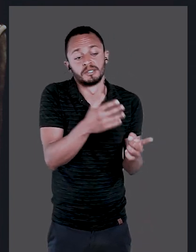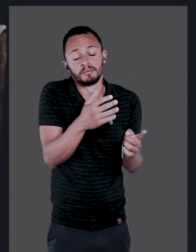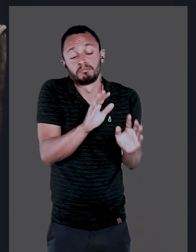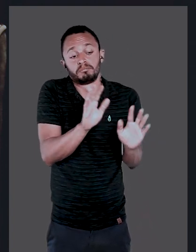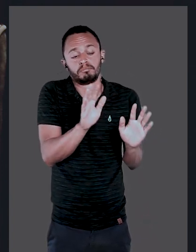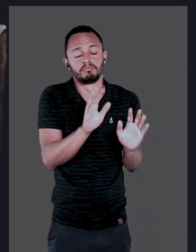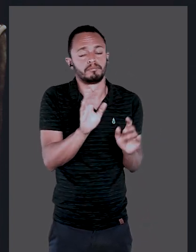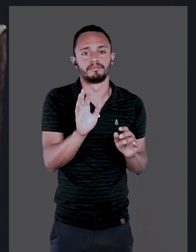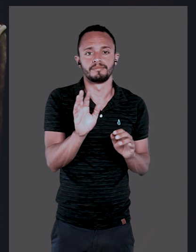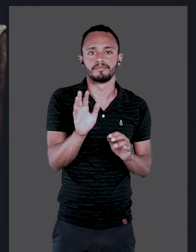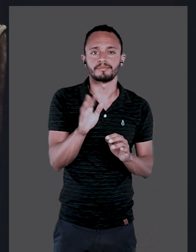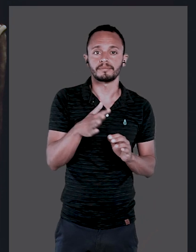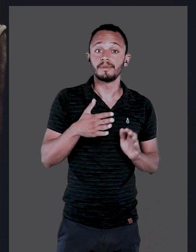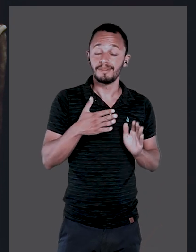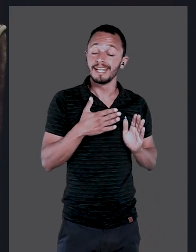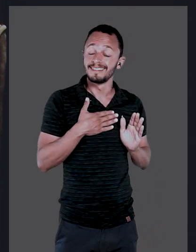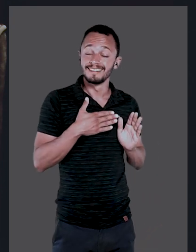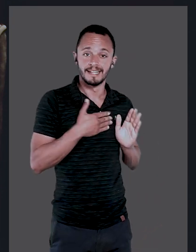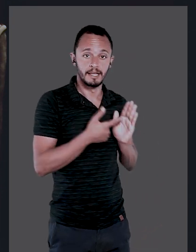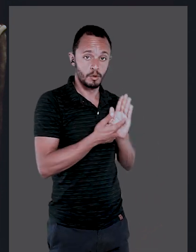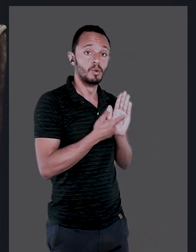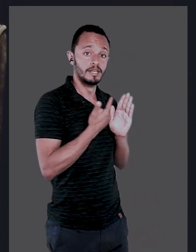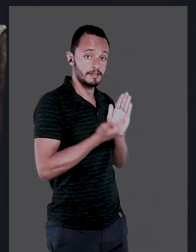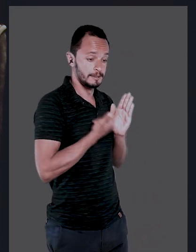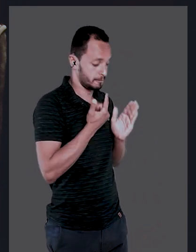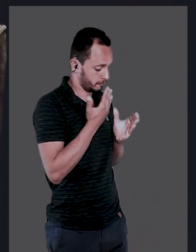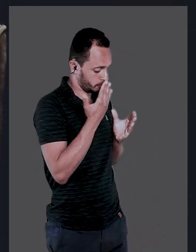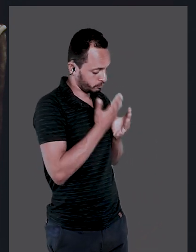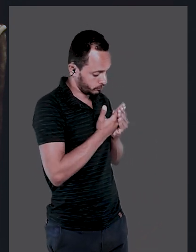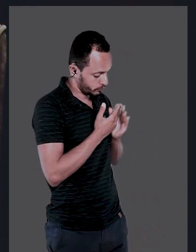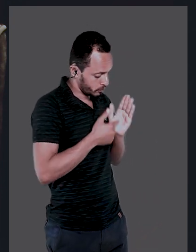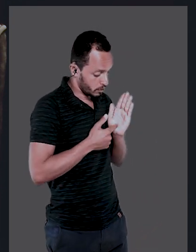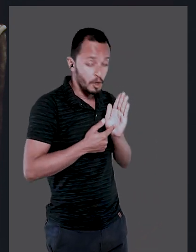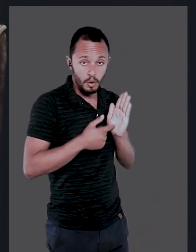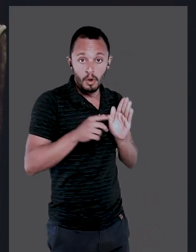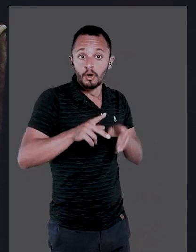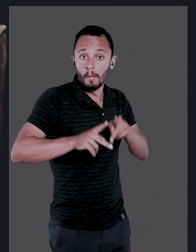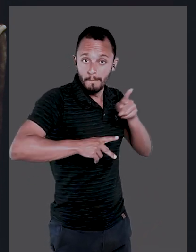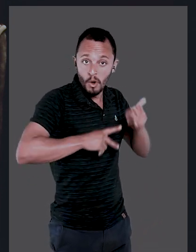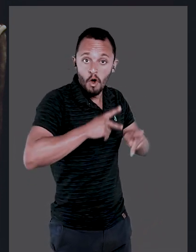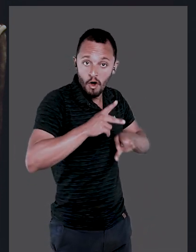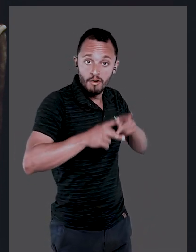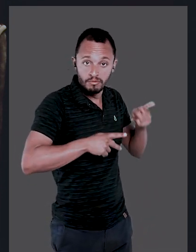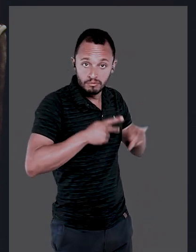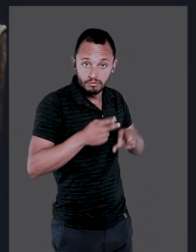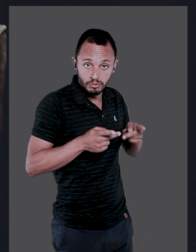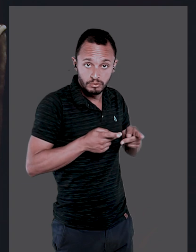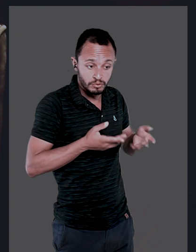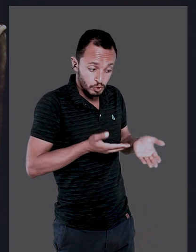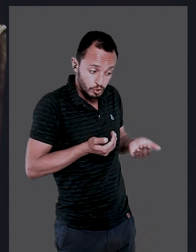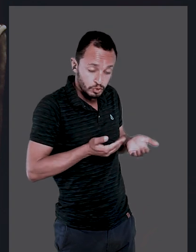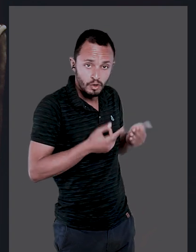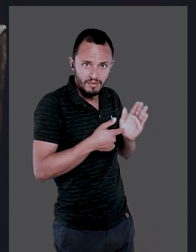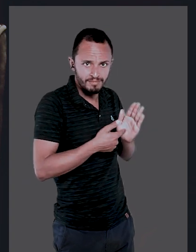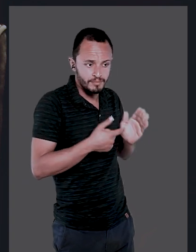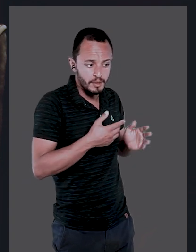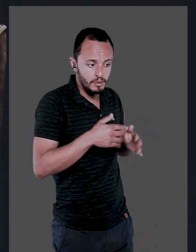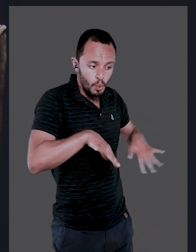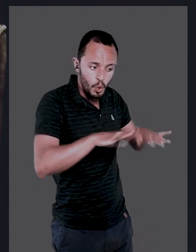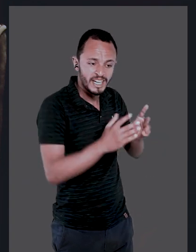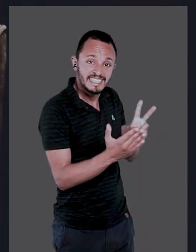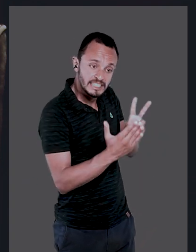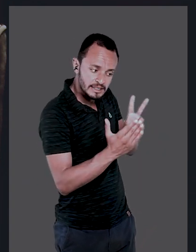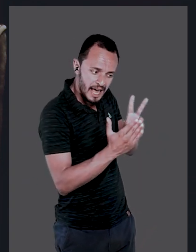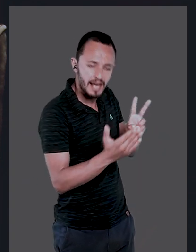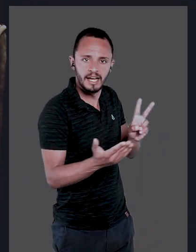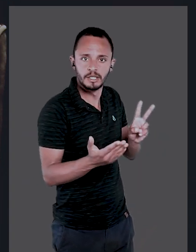razões. E eu sabia que um livro com este título e acerca dos povos originários, escrito por um